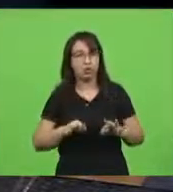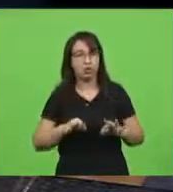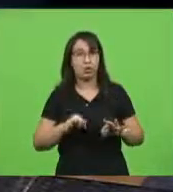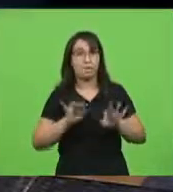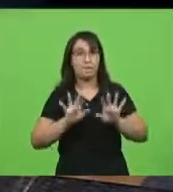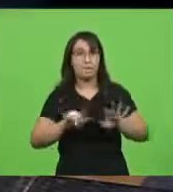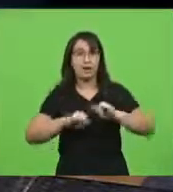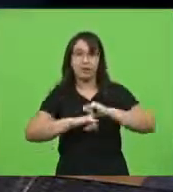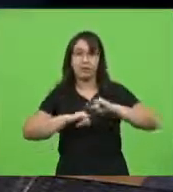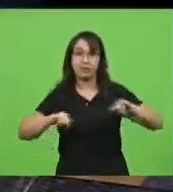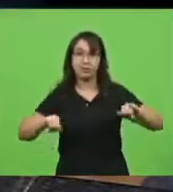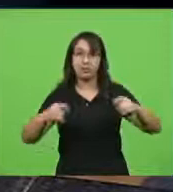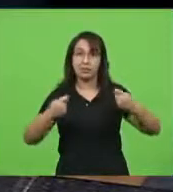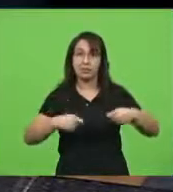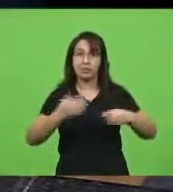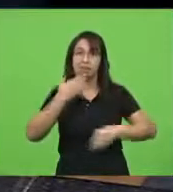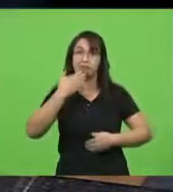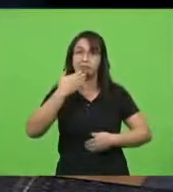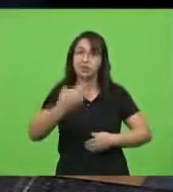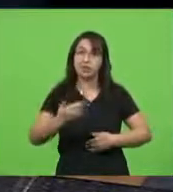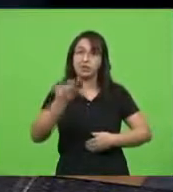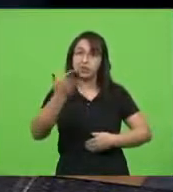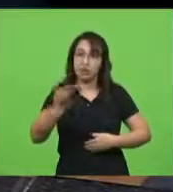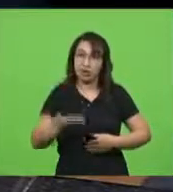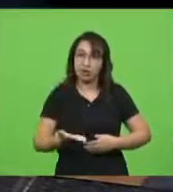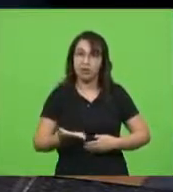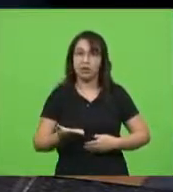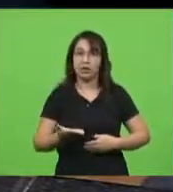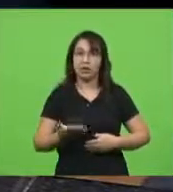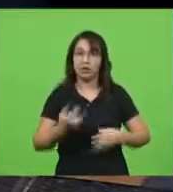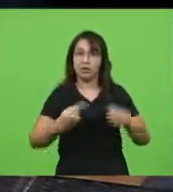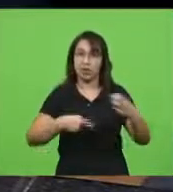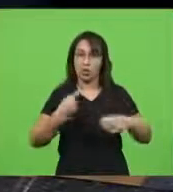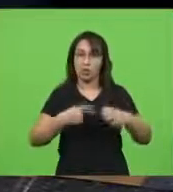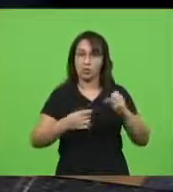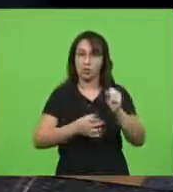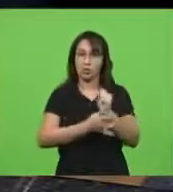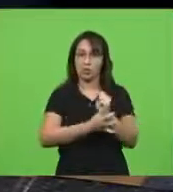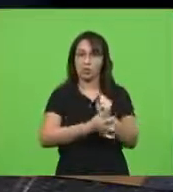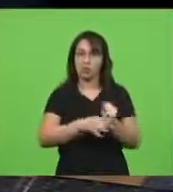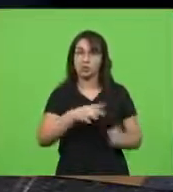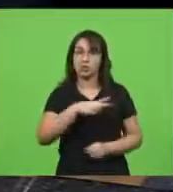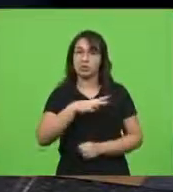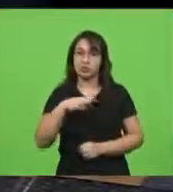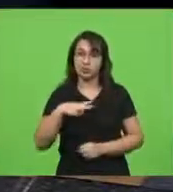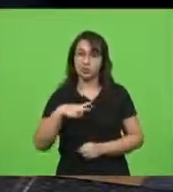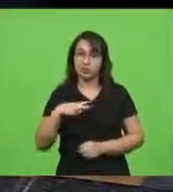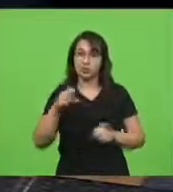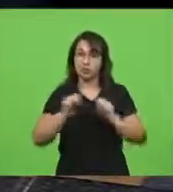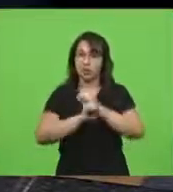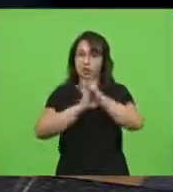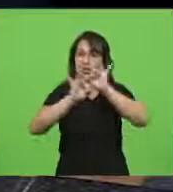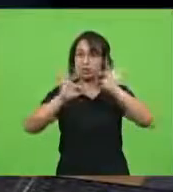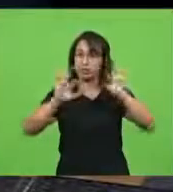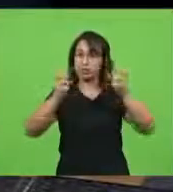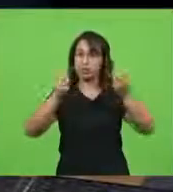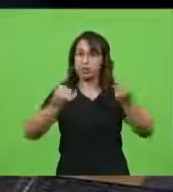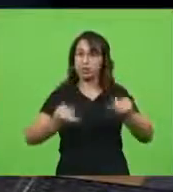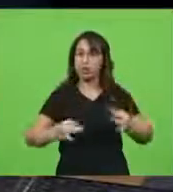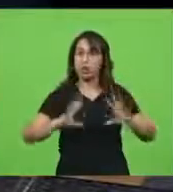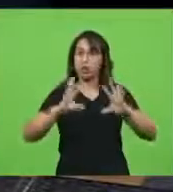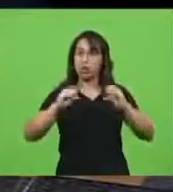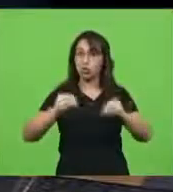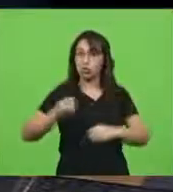nós devemos fazer esse pedido, Sargento Lima, para a Comissão de Segurança Pública e esclarecer com todos os números que eu